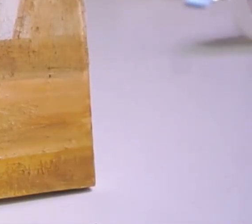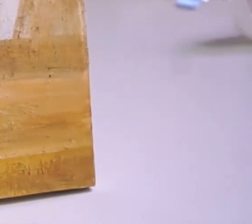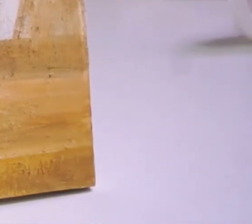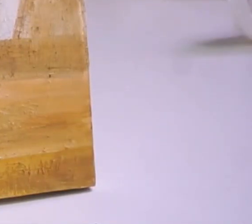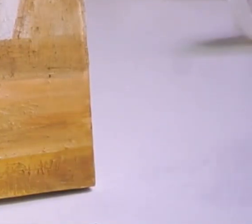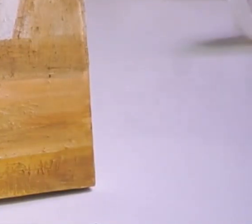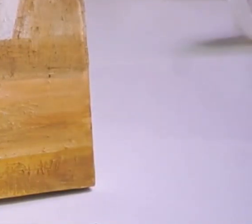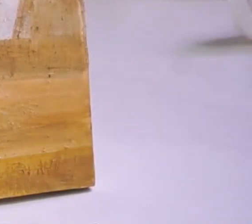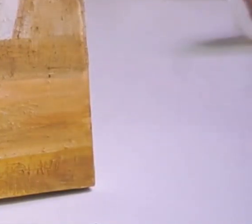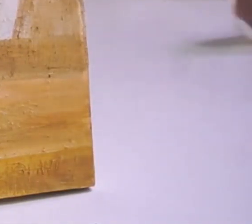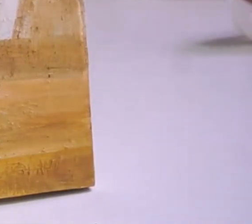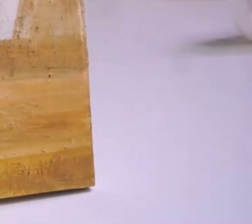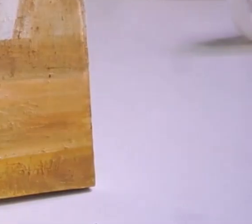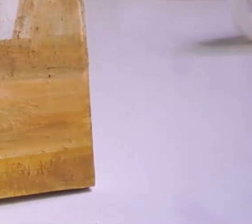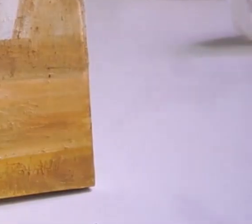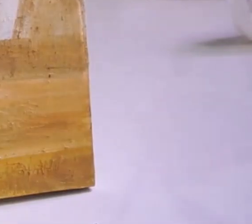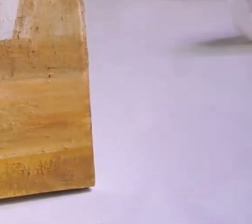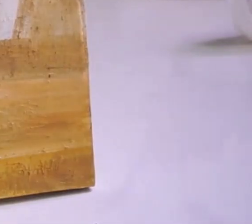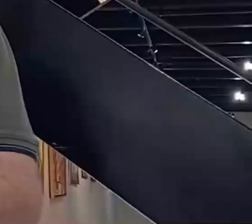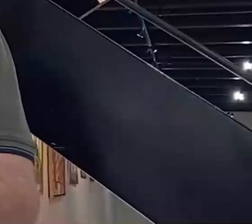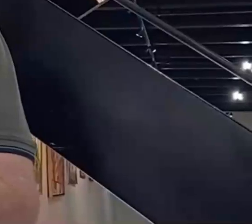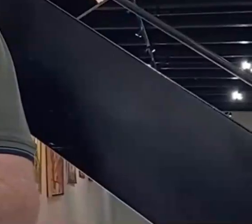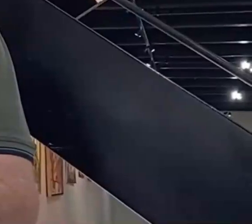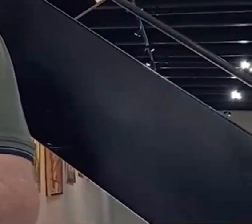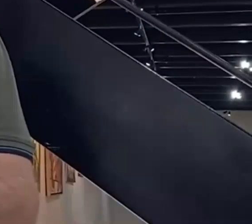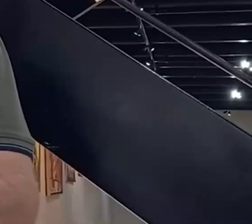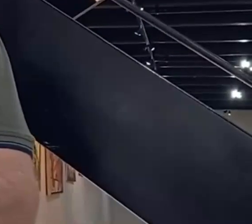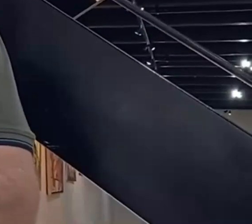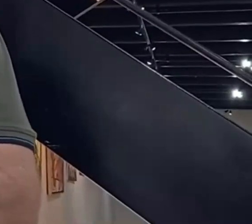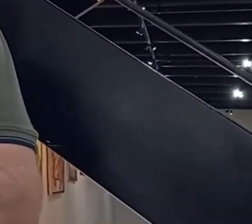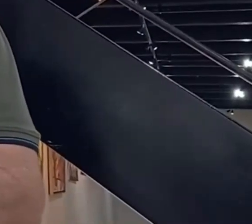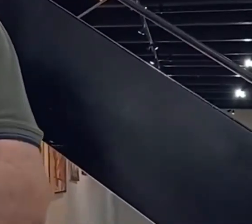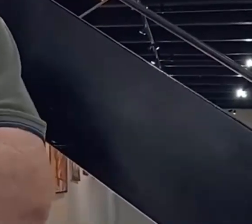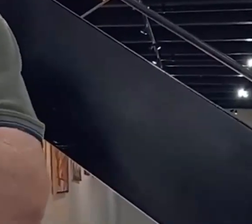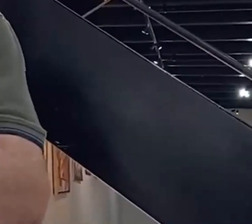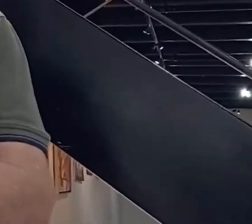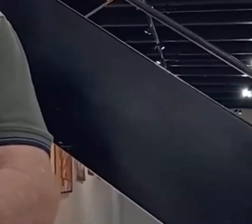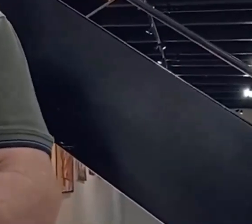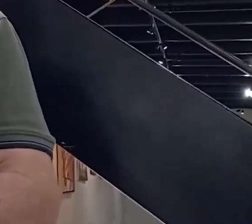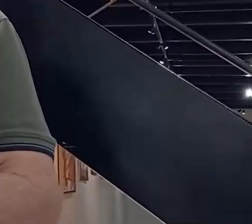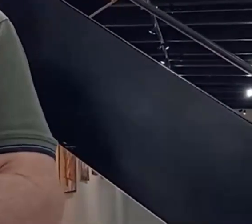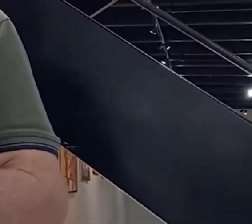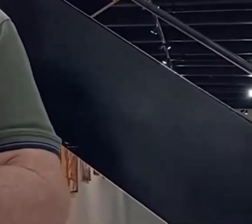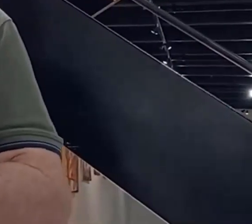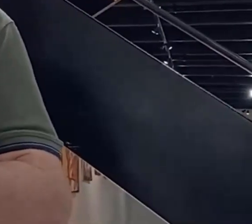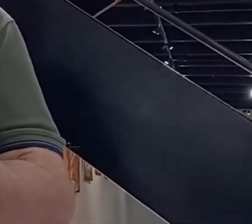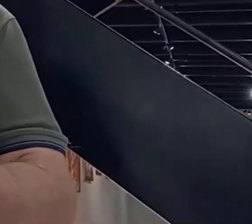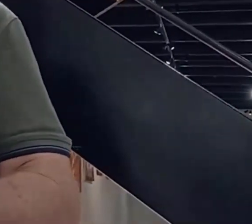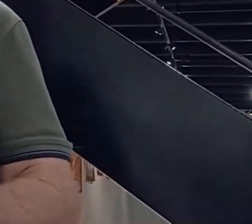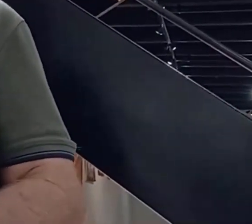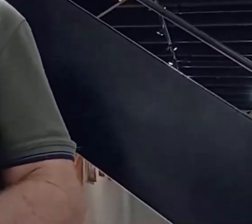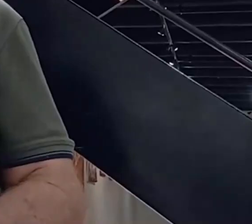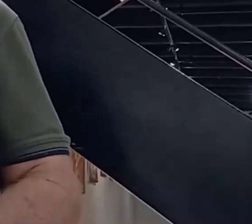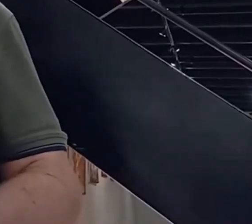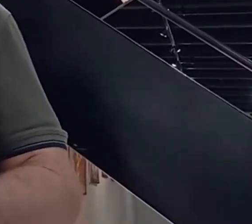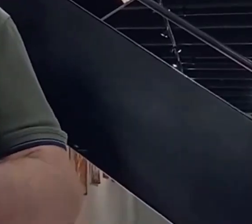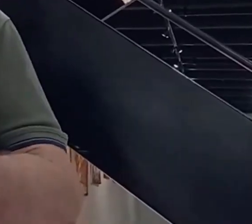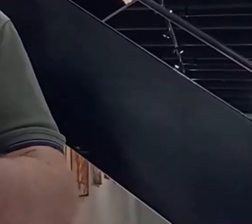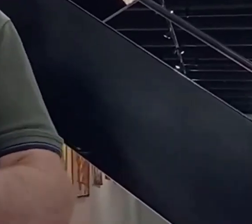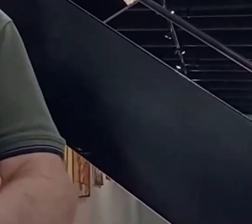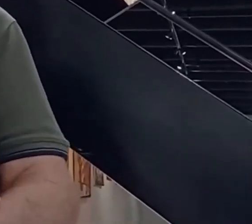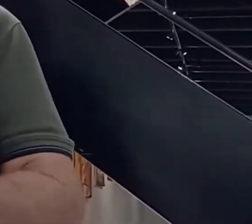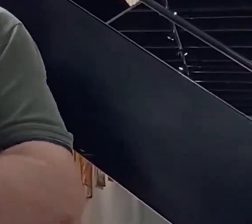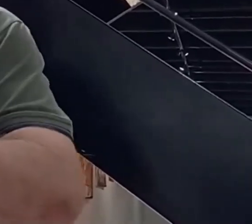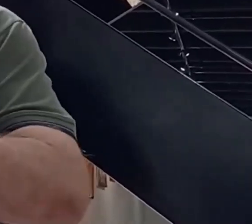tinta fica, o objeto fica meio que a gente chama de chapado, né? Aquela cor chapada, tipo